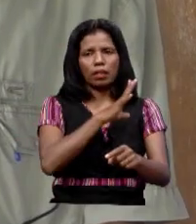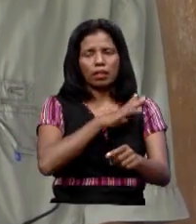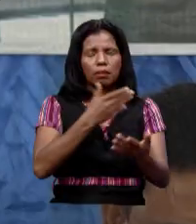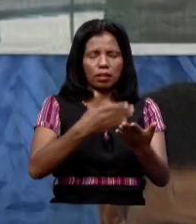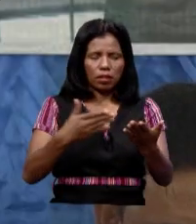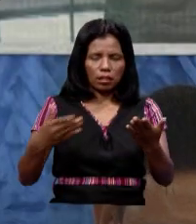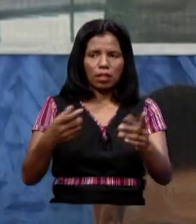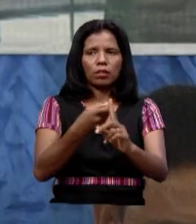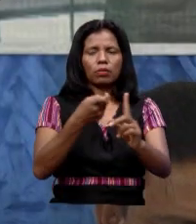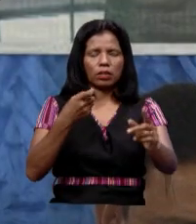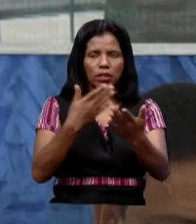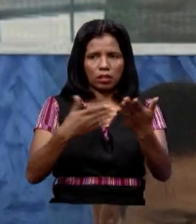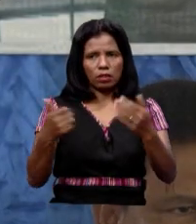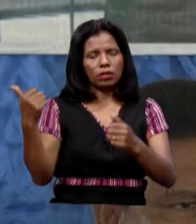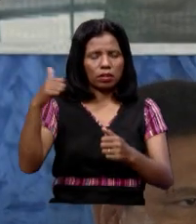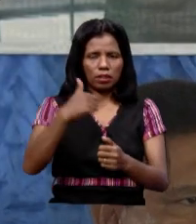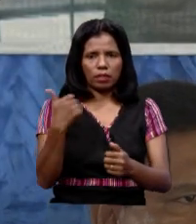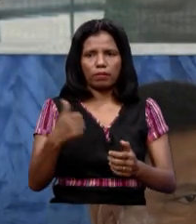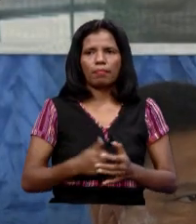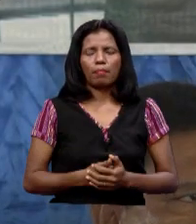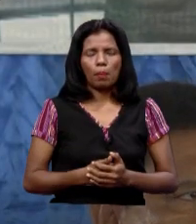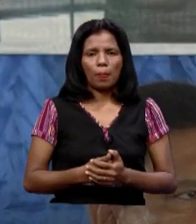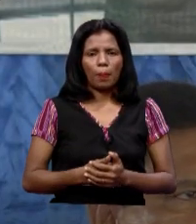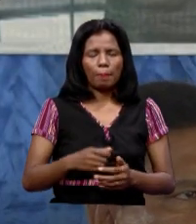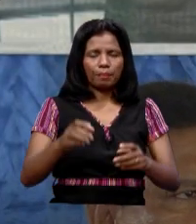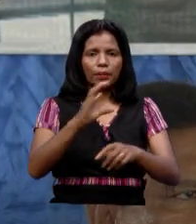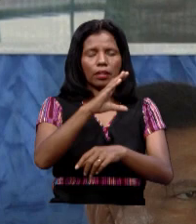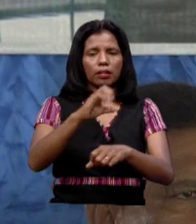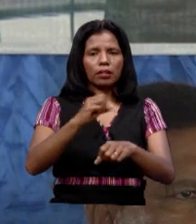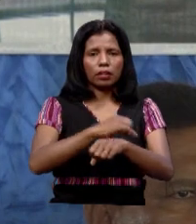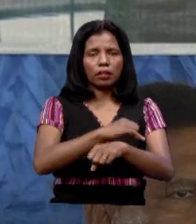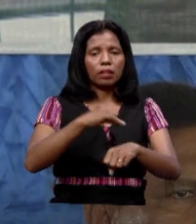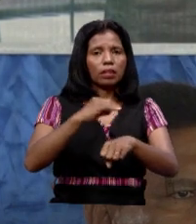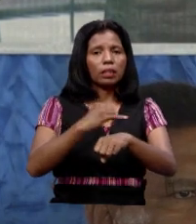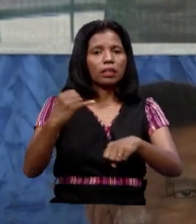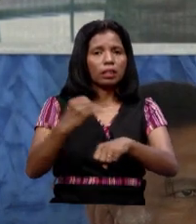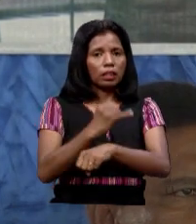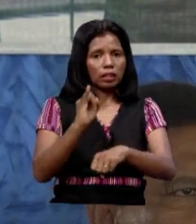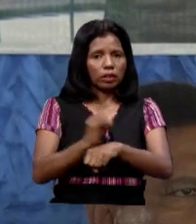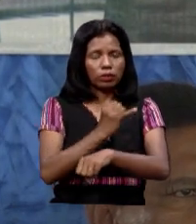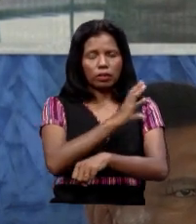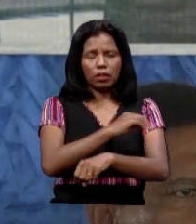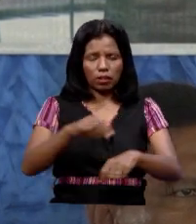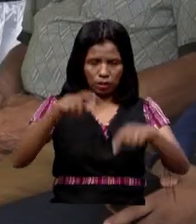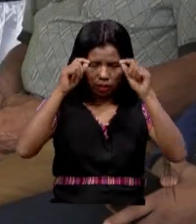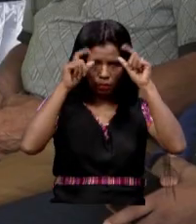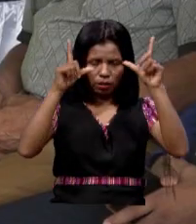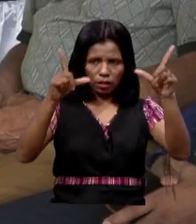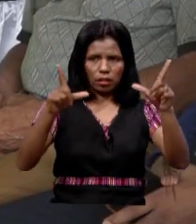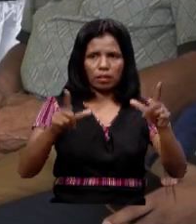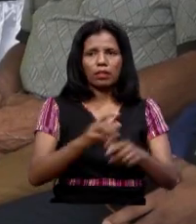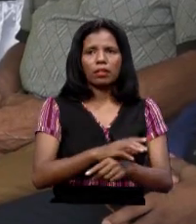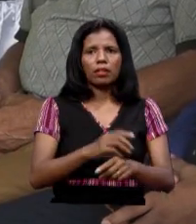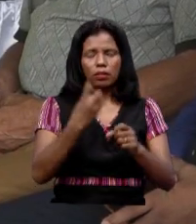produto importado sira. Câmara Comércio e Indústria Timor-Leste se foca no levantamento de dados e território nacional,